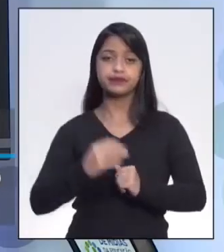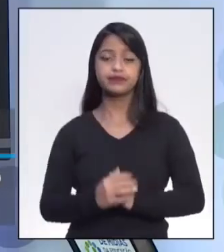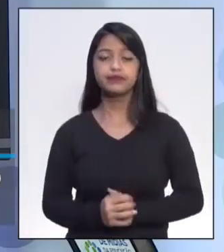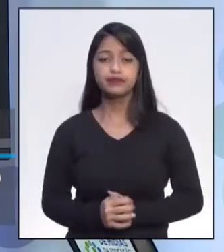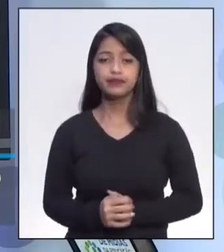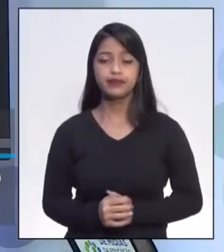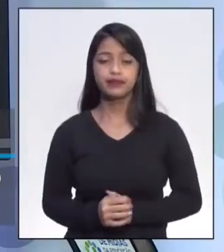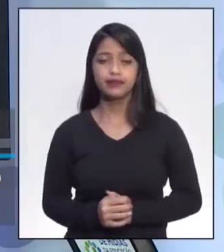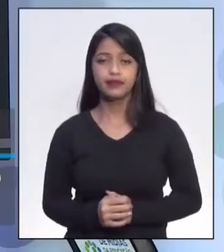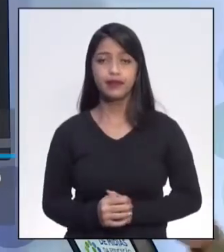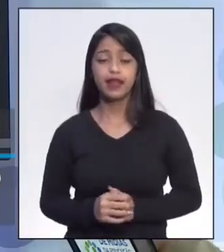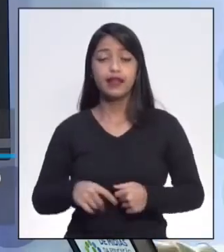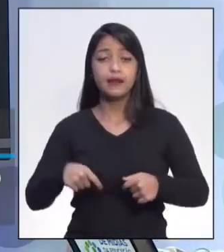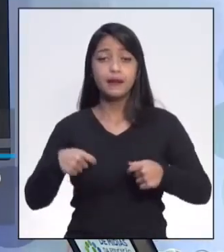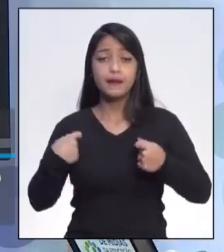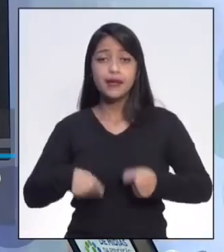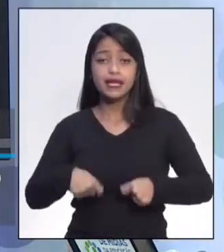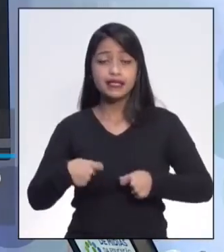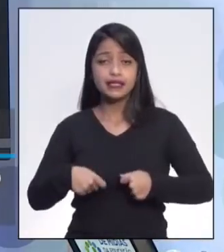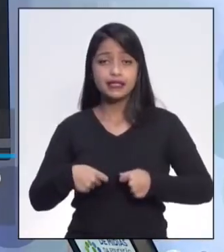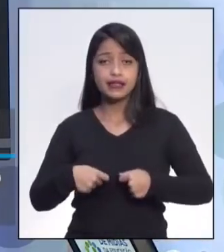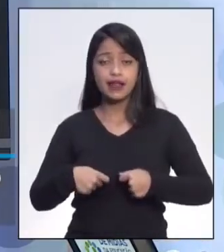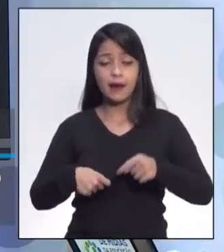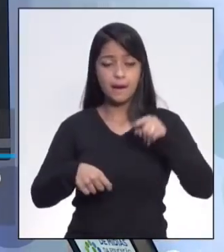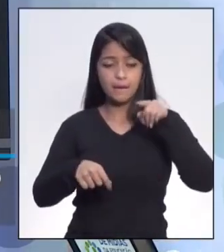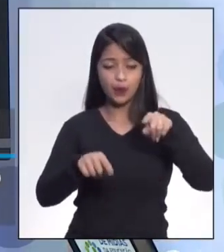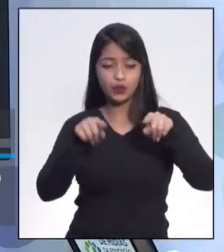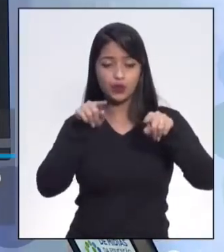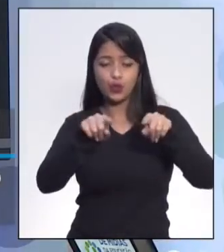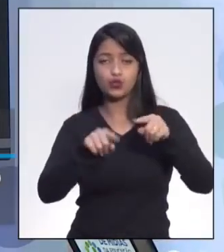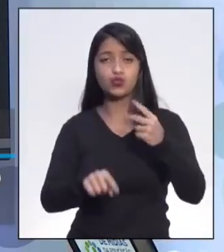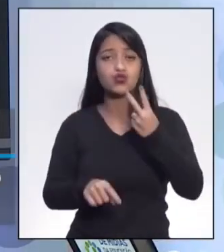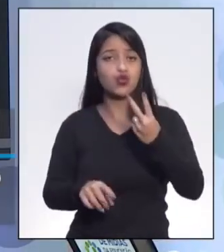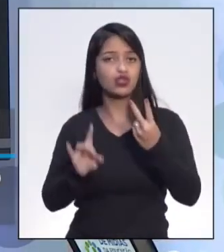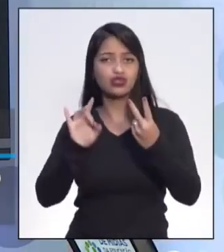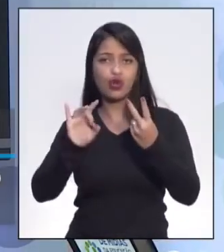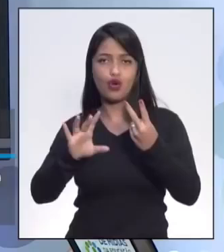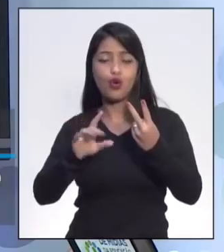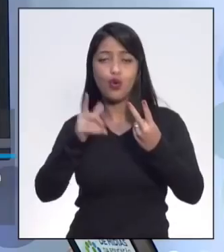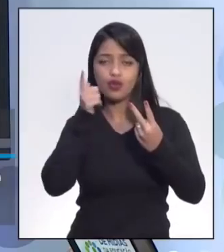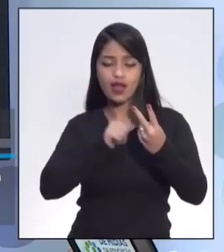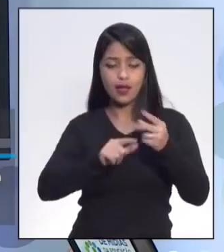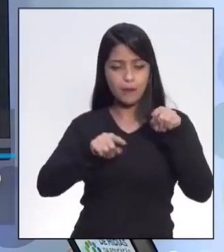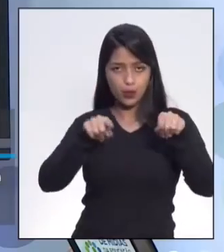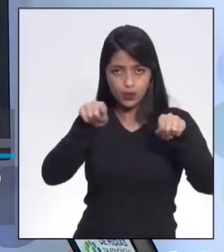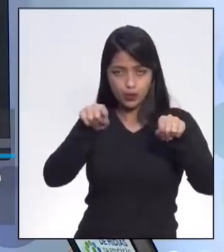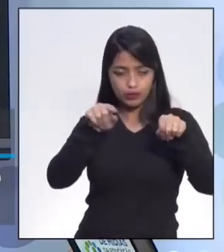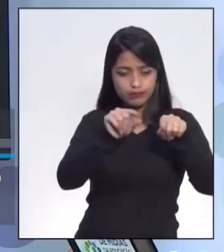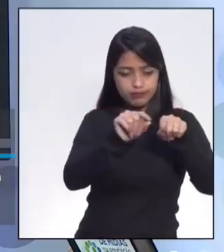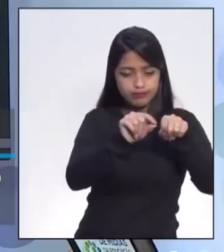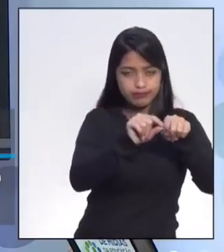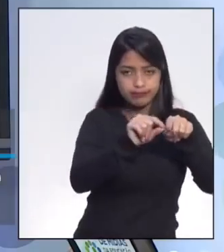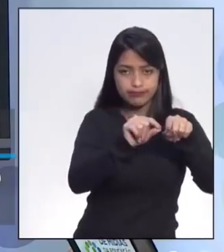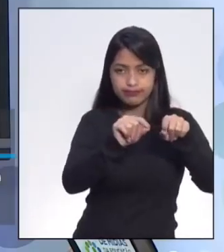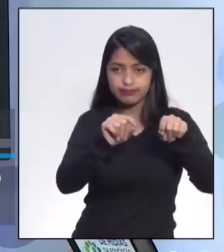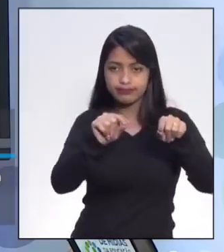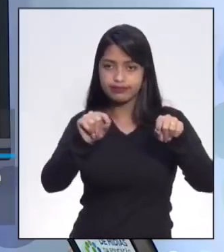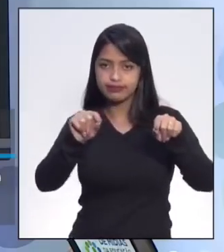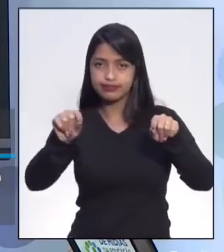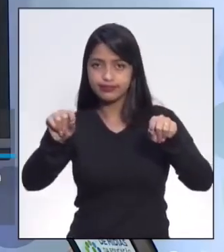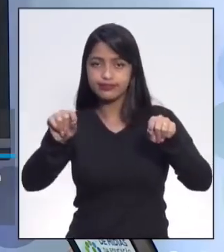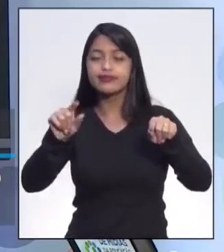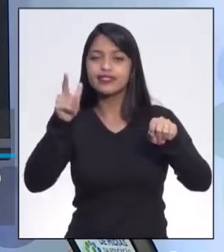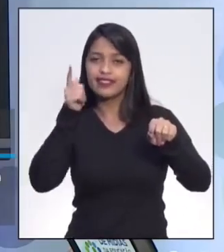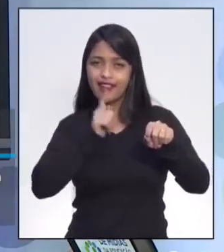apenas 2 pontos para fazer um gráfico, traçar, né, a reta do nosso, pensando no gráfico da função de